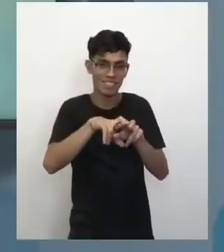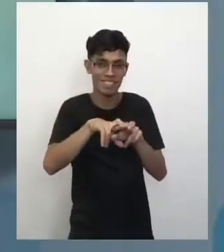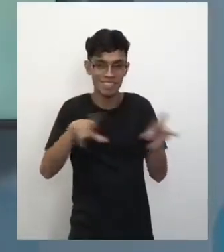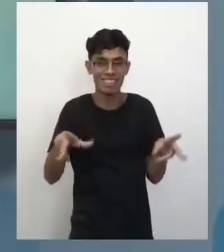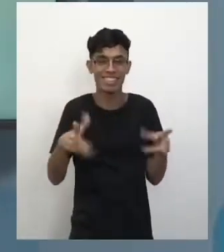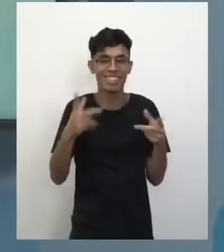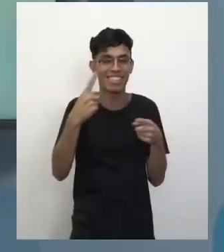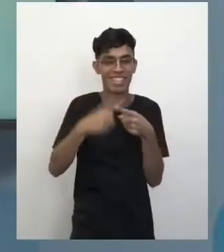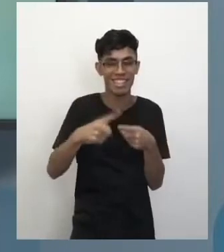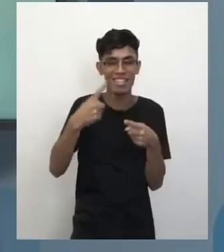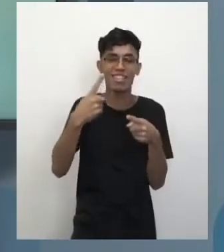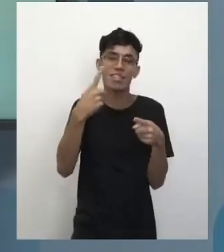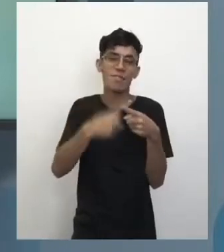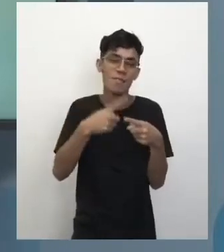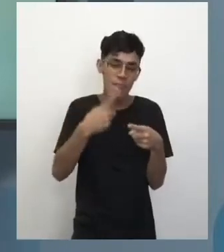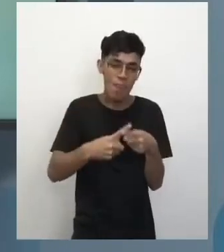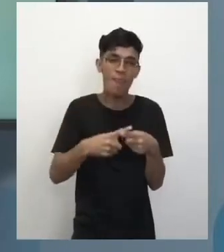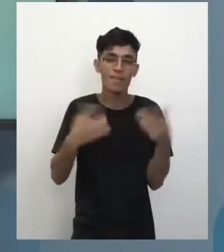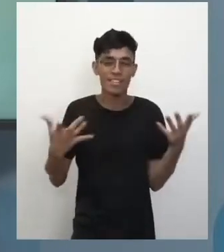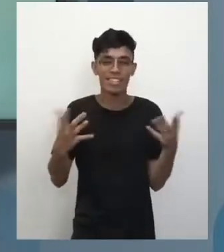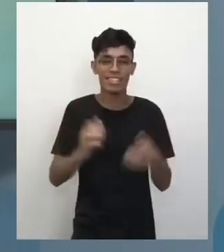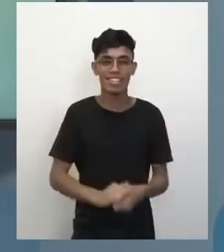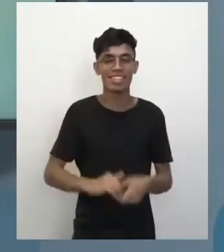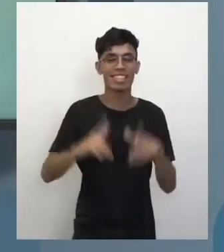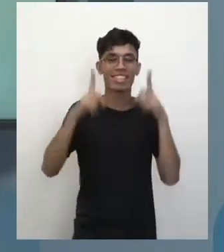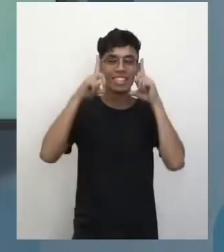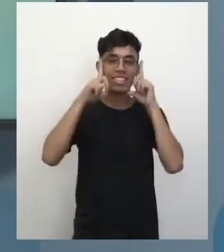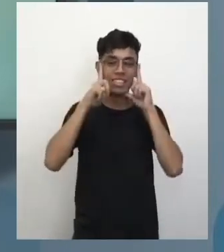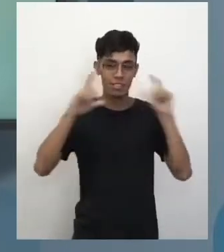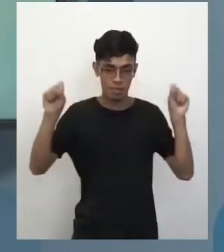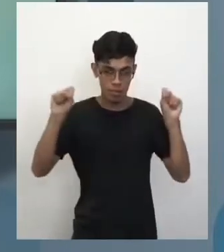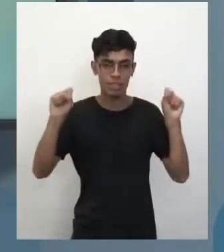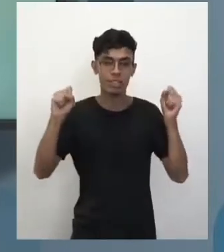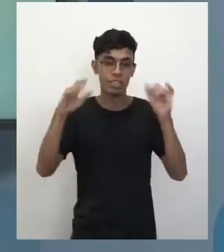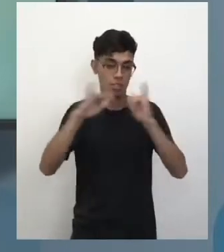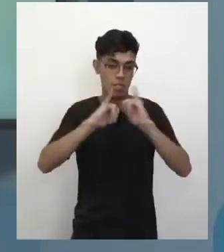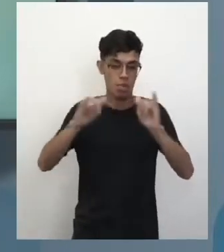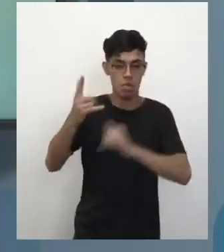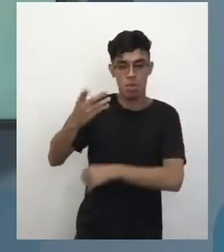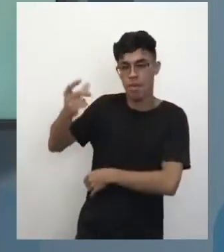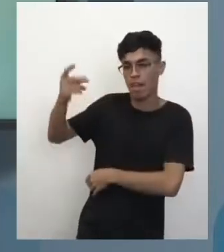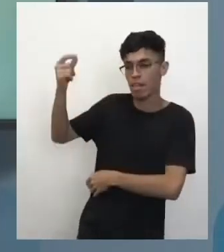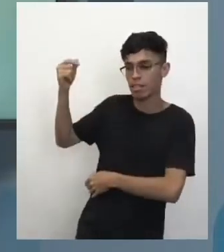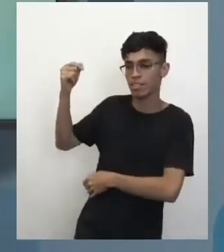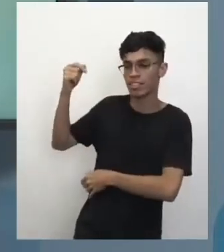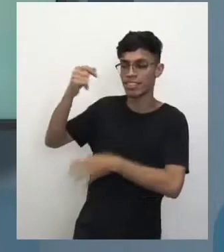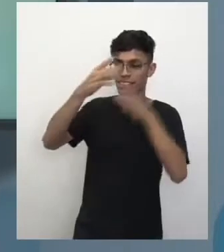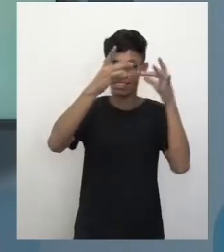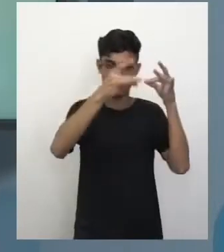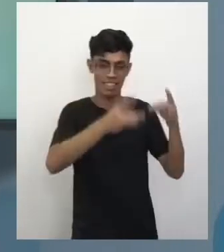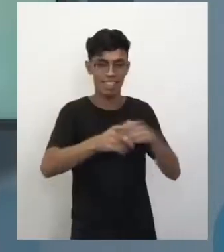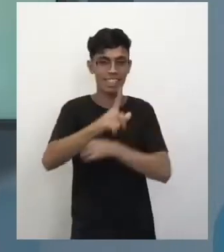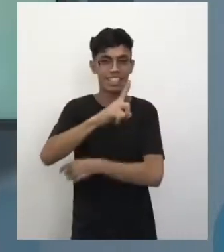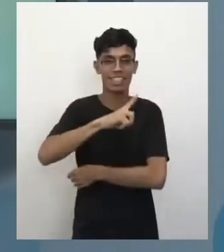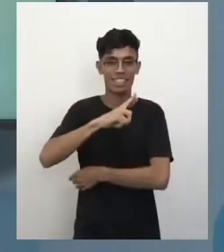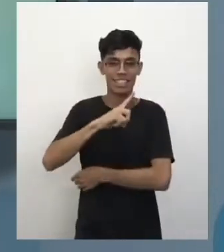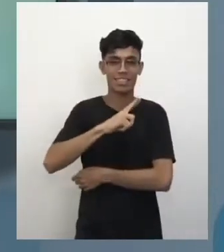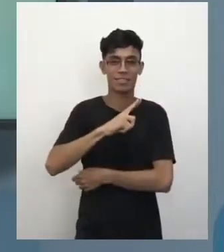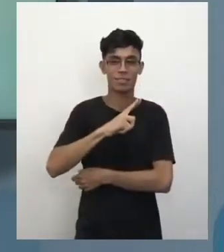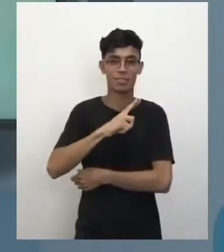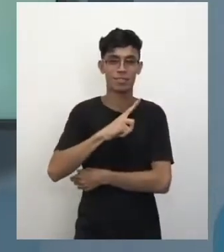quê? Porque quando o Lamarck estava falando sobre essas coisas, estava nascendo, né,